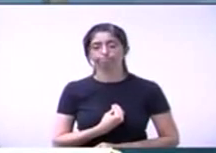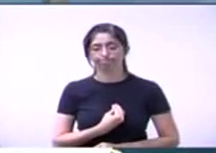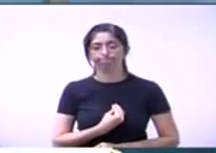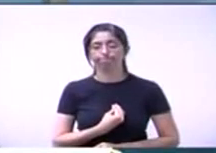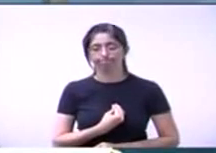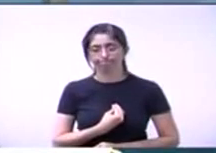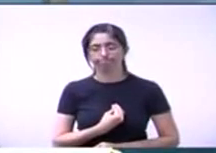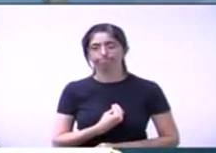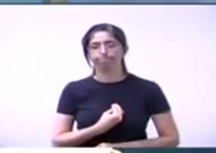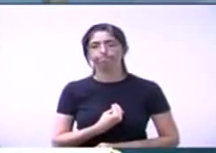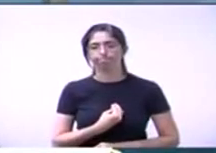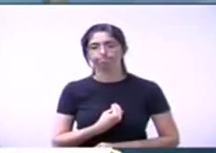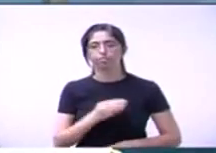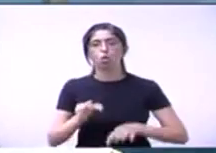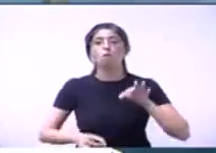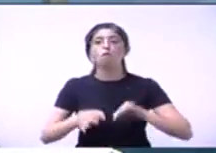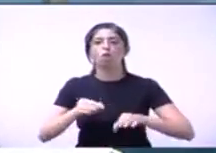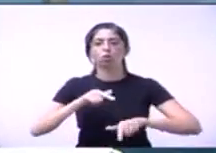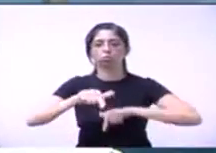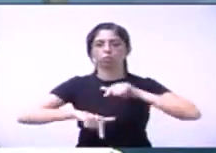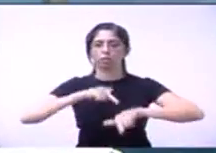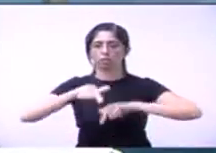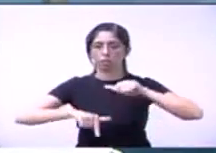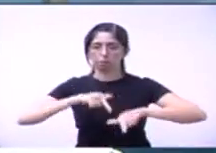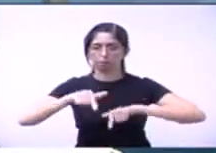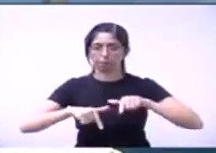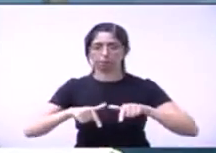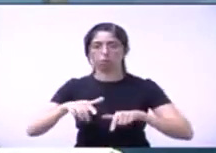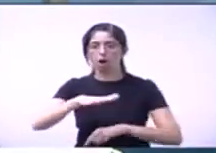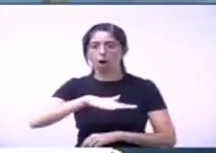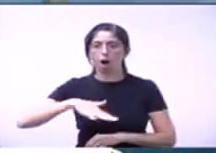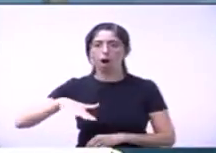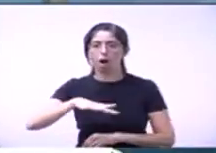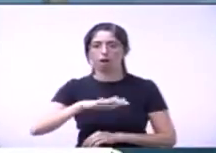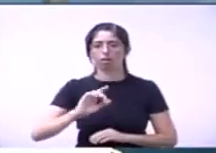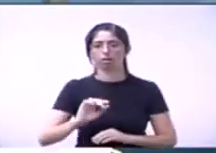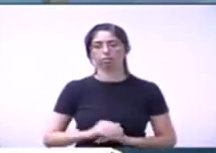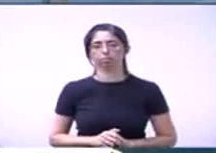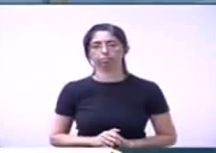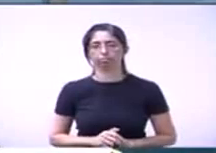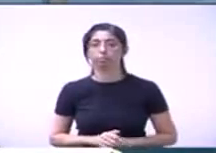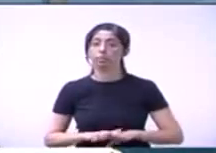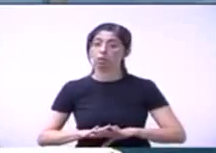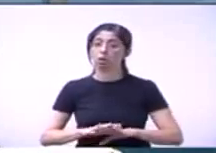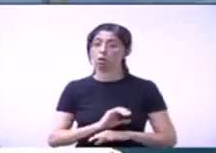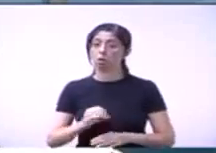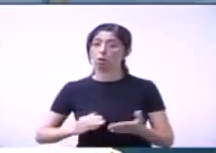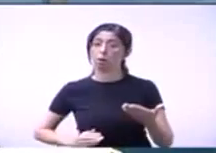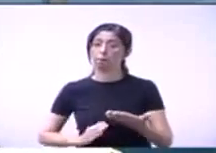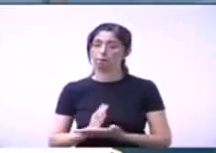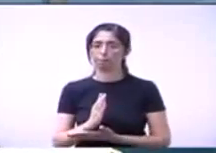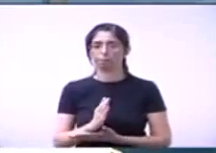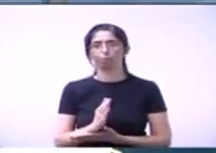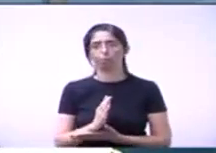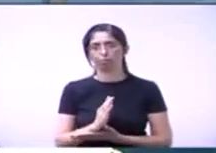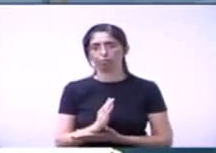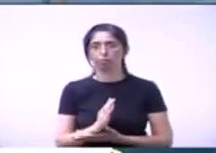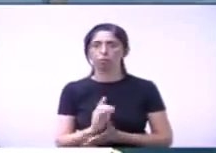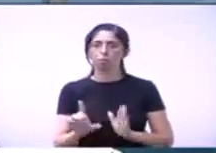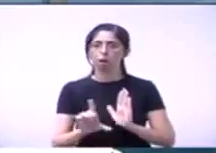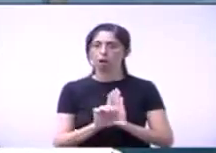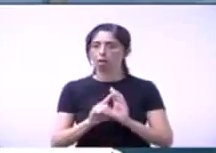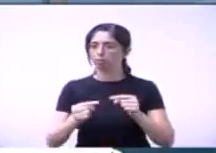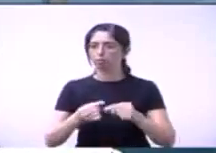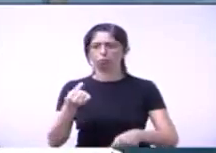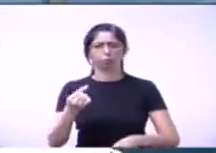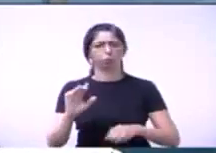discutir a lei. E, espera aí, então quer dizer, eu aprovo algo que é ilegal,